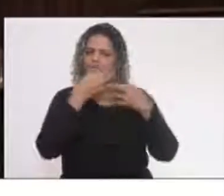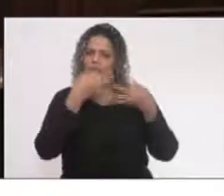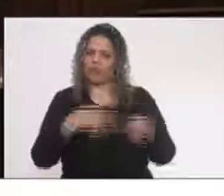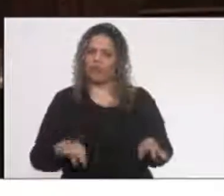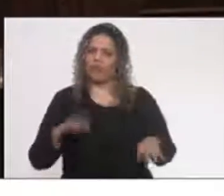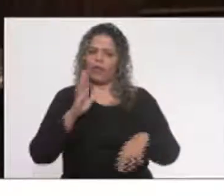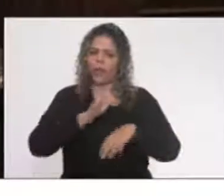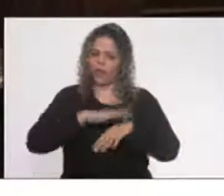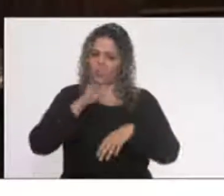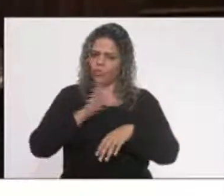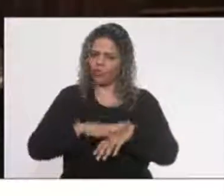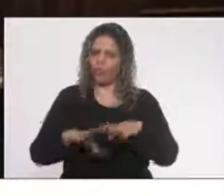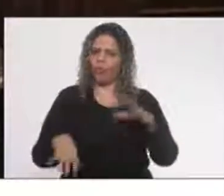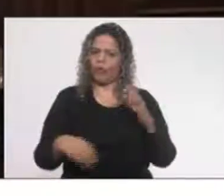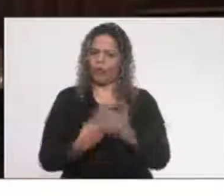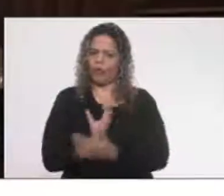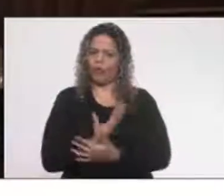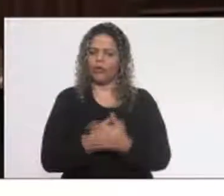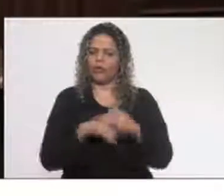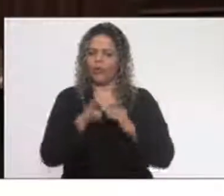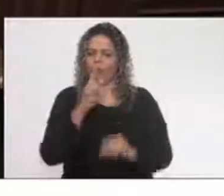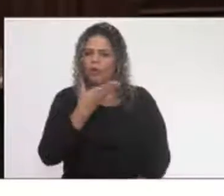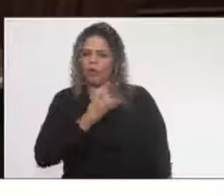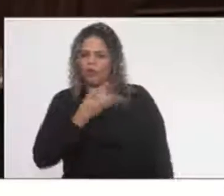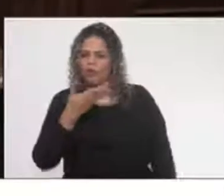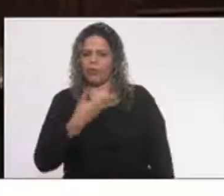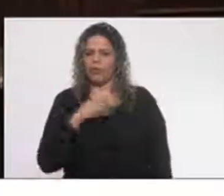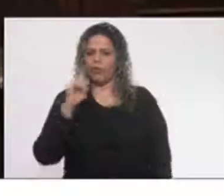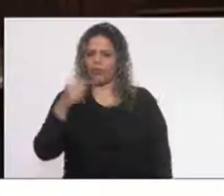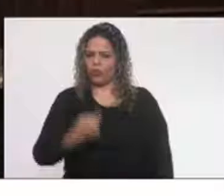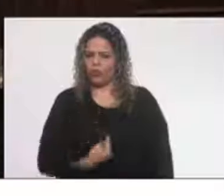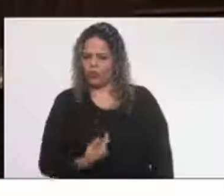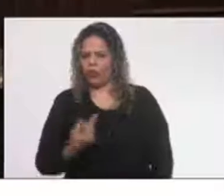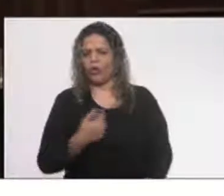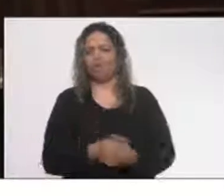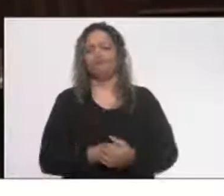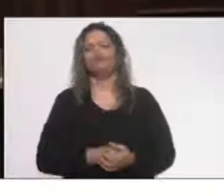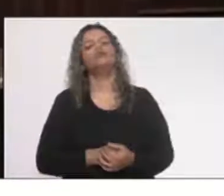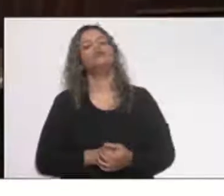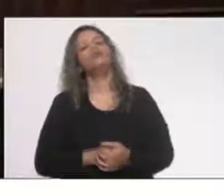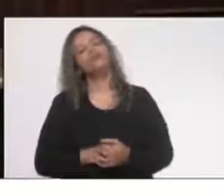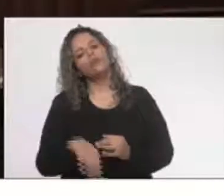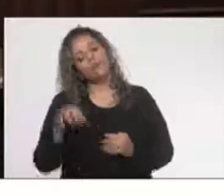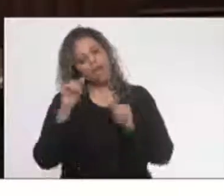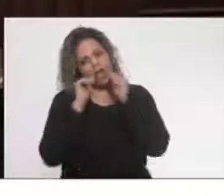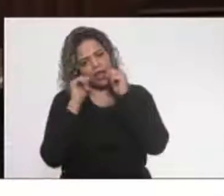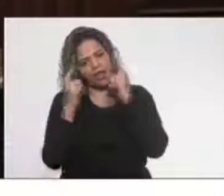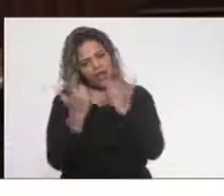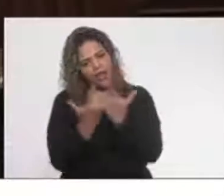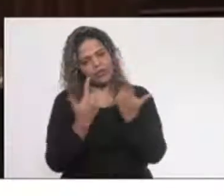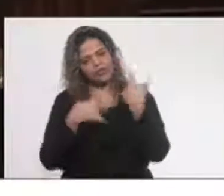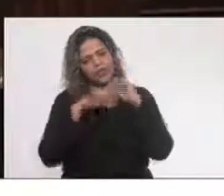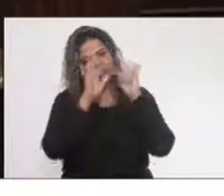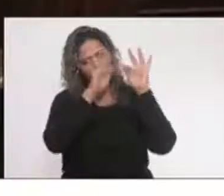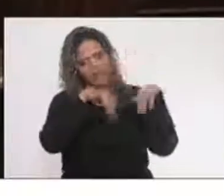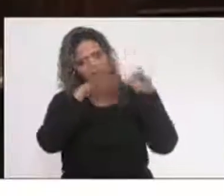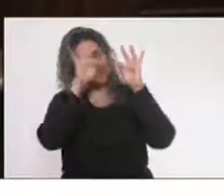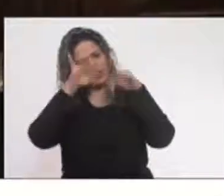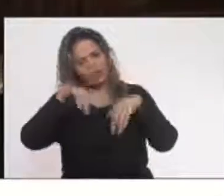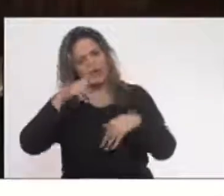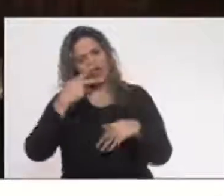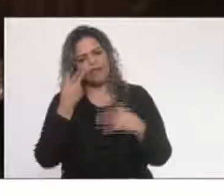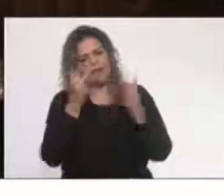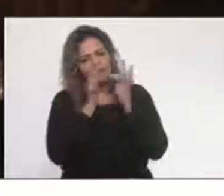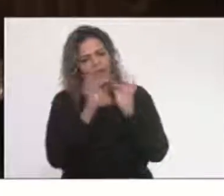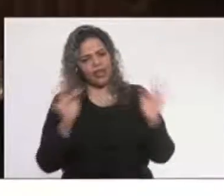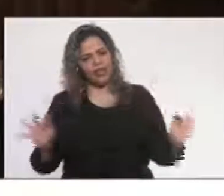os autores das citações, né? Um colega nosso aqui da Alerj terminou a sua